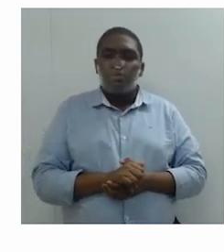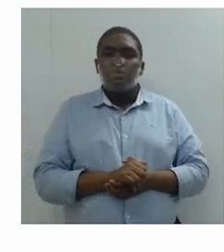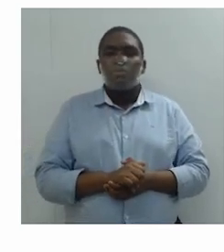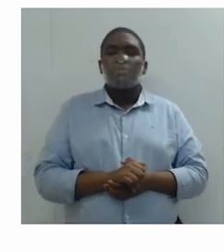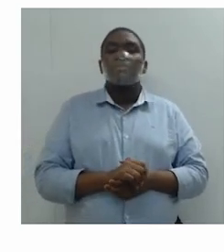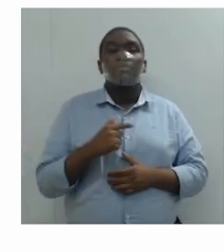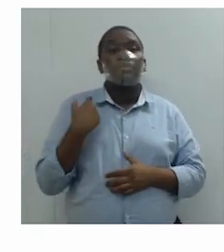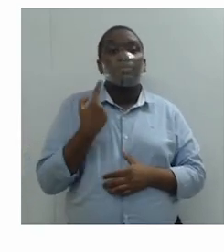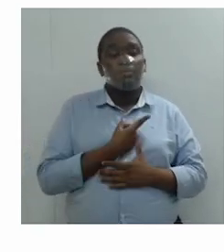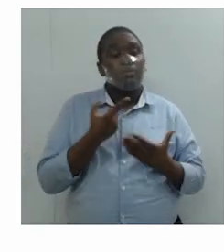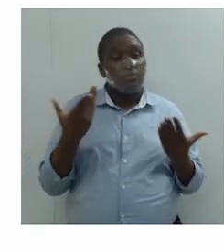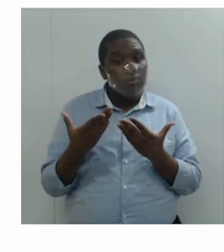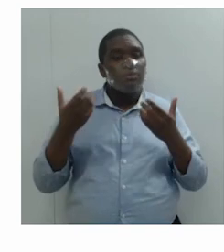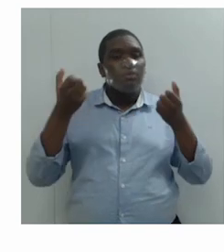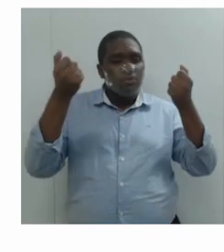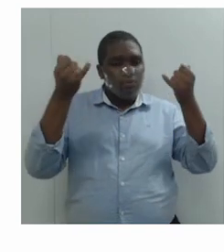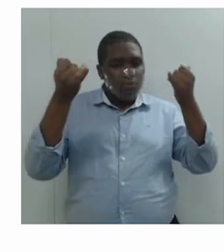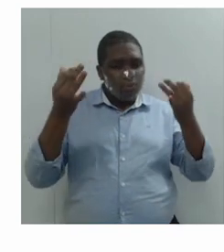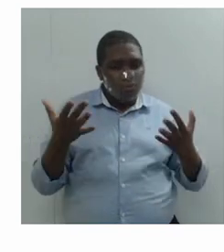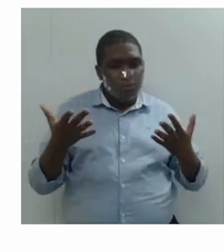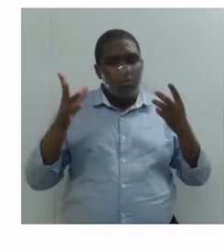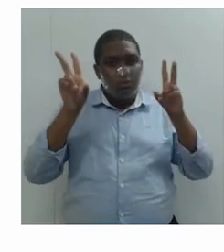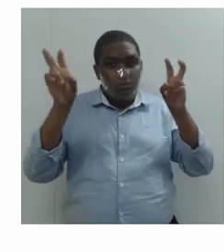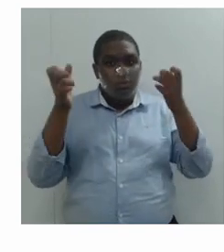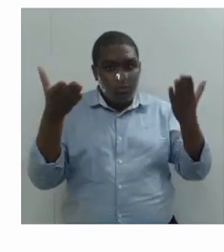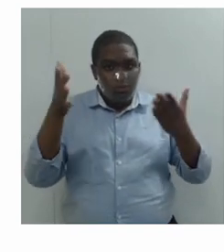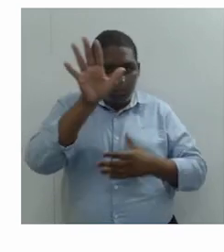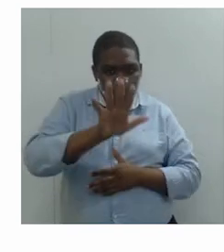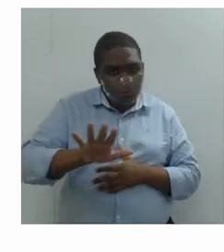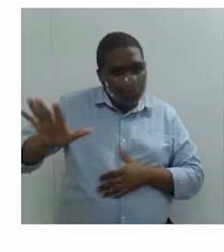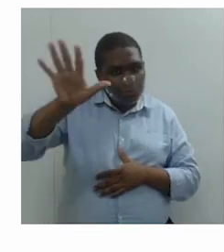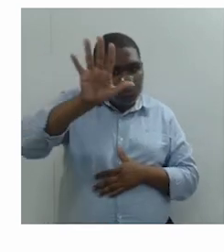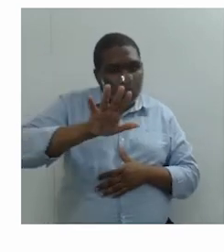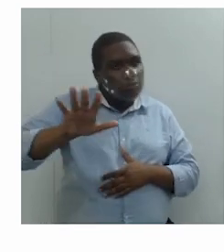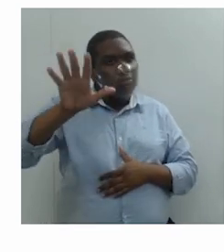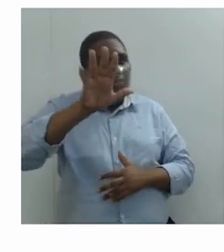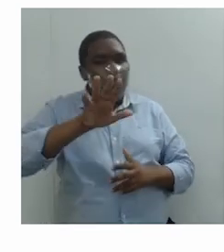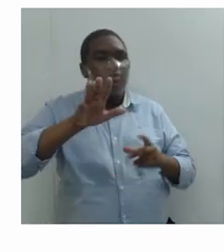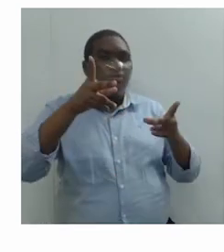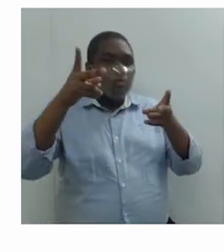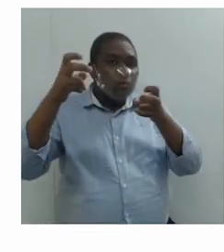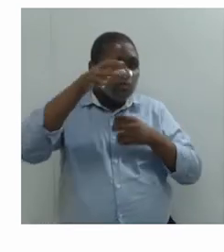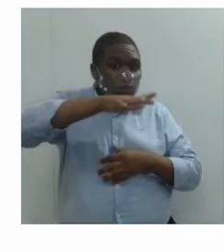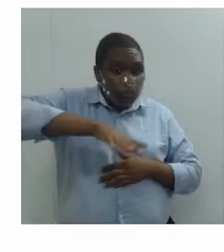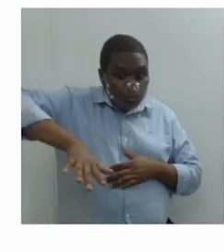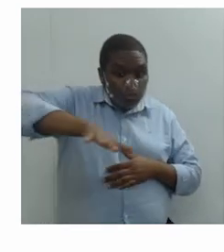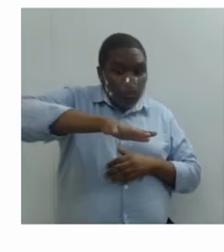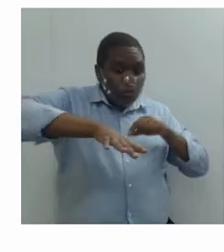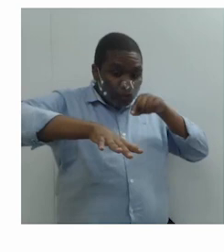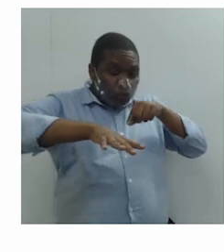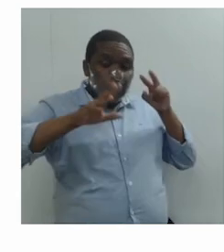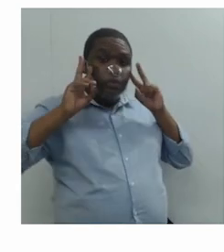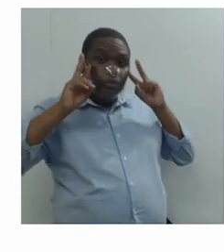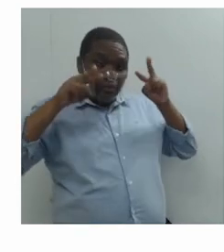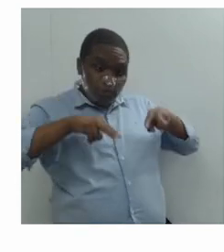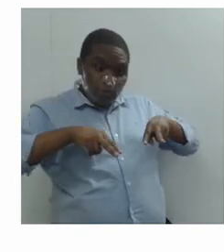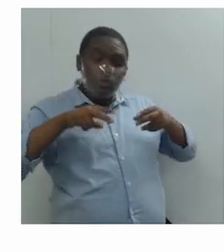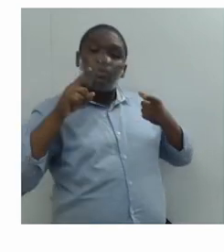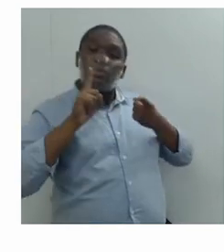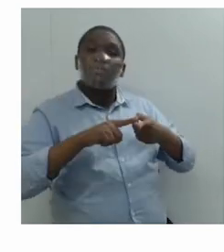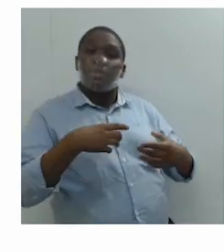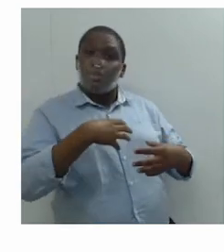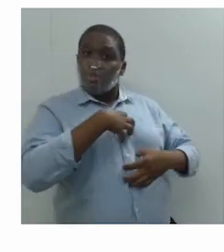Acabamos de falar sobre paisagem, uma porção do espaço que vejo e